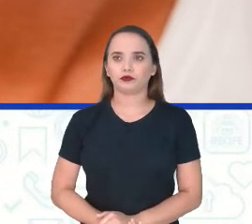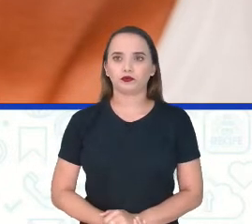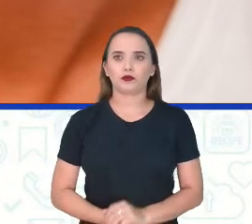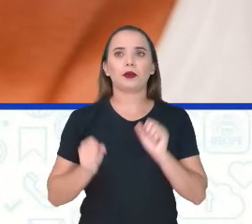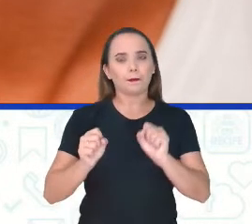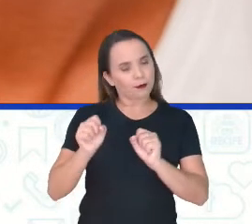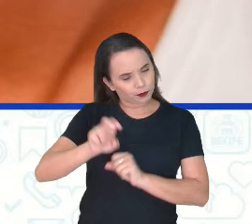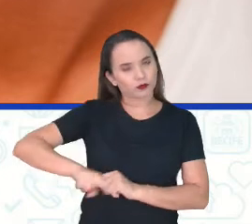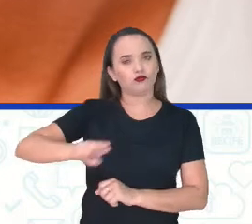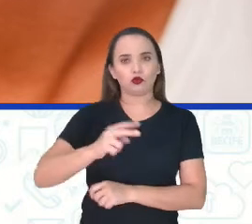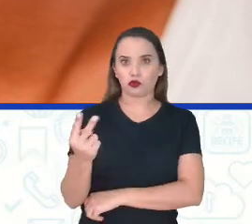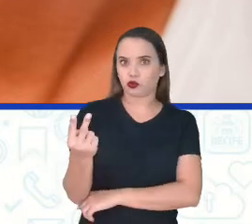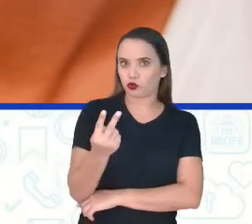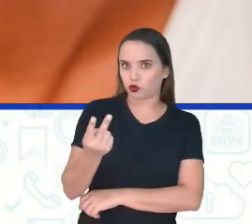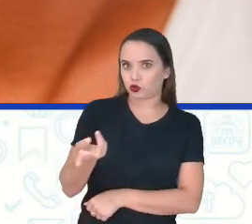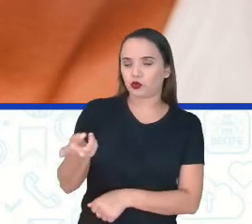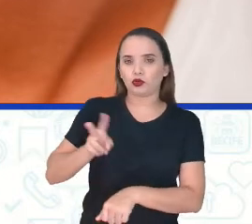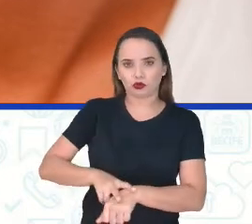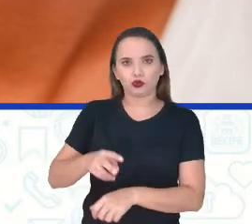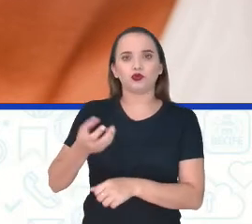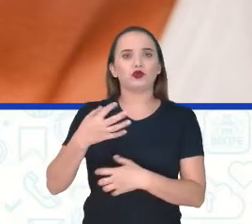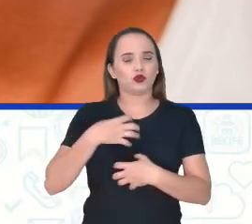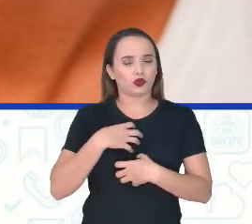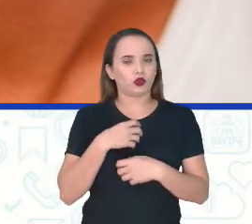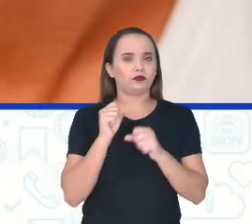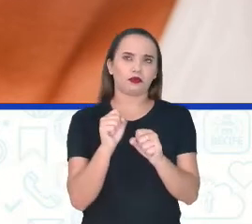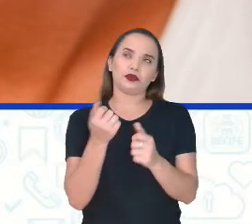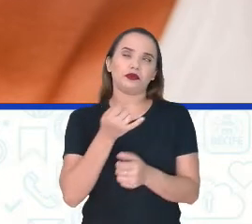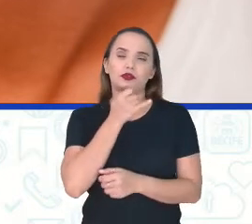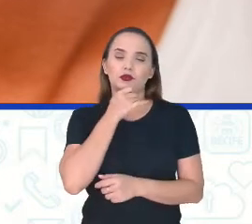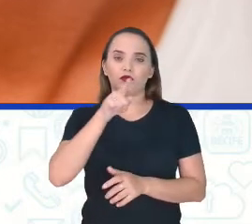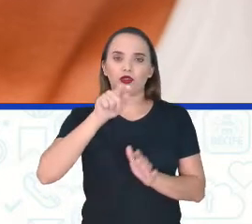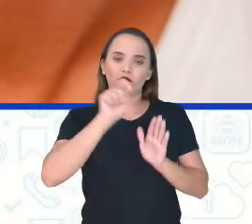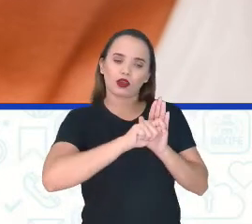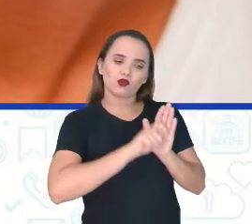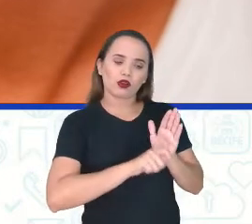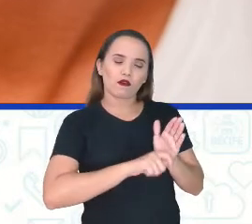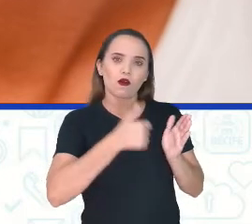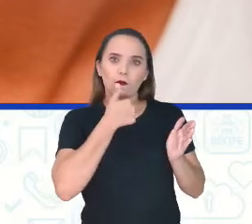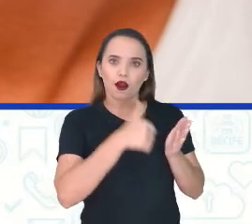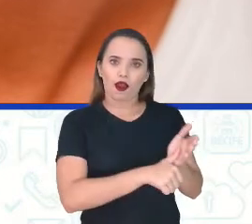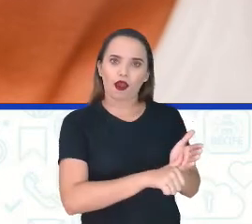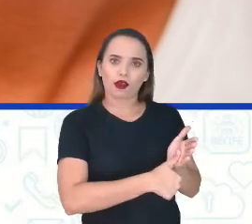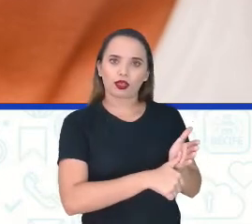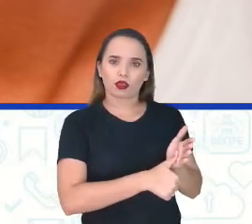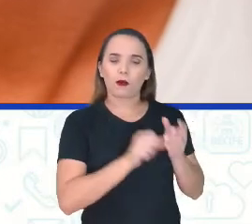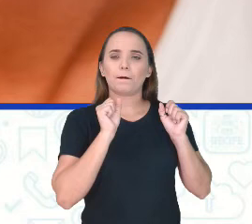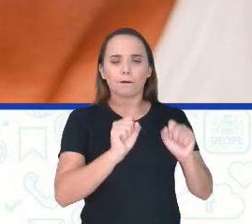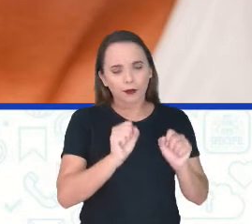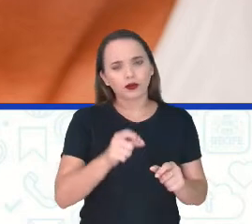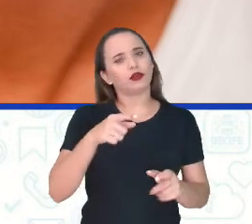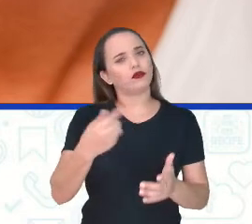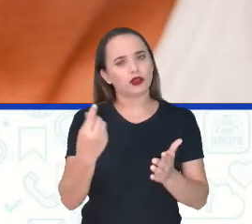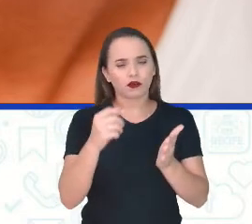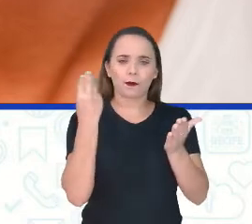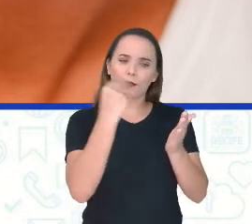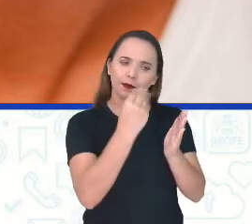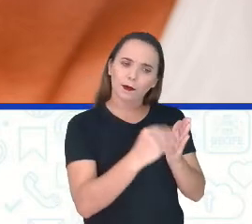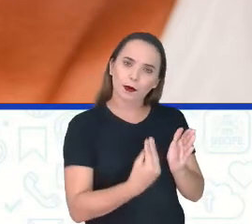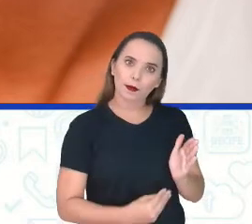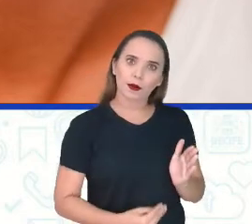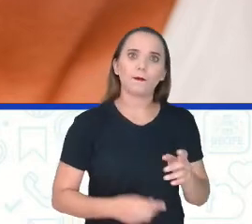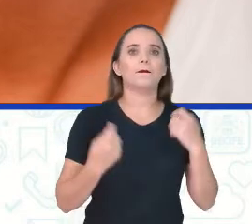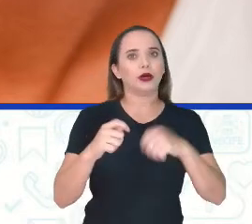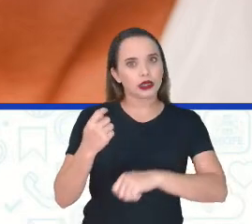escrita. A gente pode escrever uma carta, por exemplo, tentando convencer alguém de algo, ou uma carta de recomendação. Você vai ter que